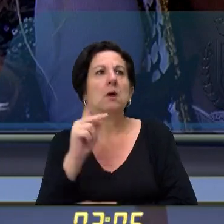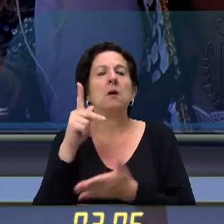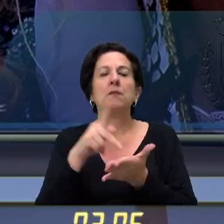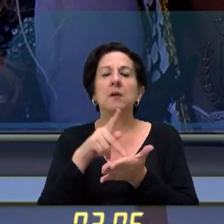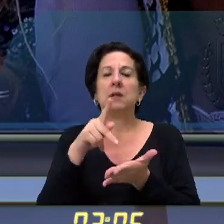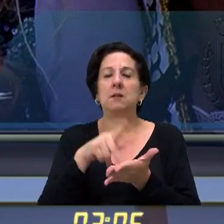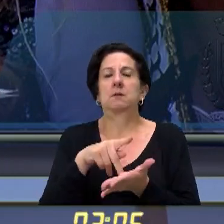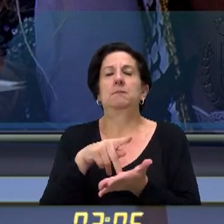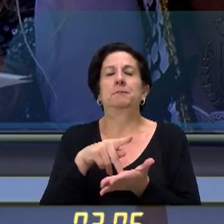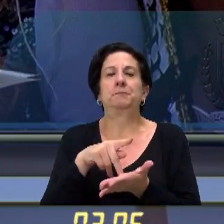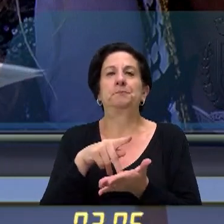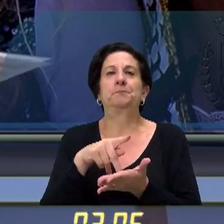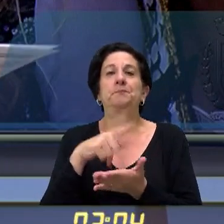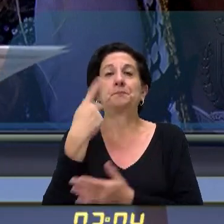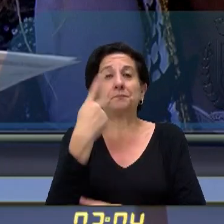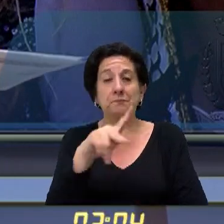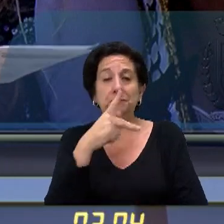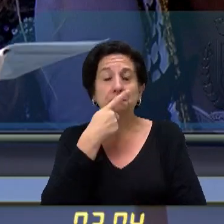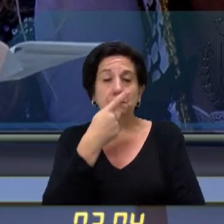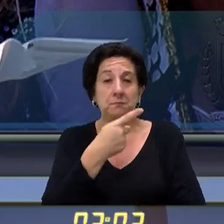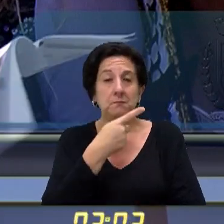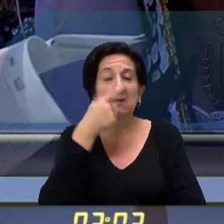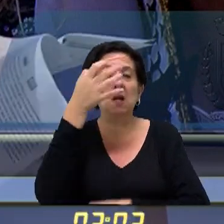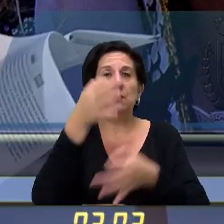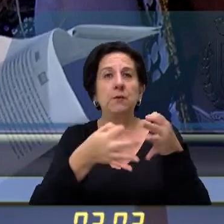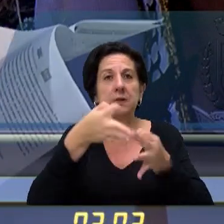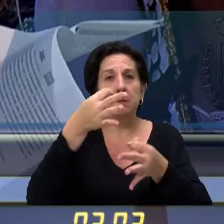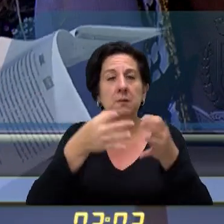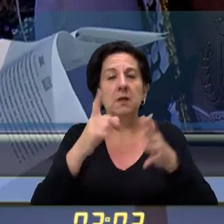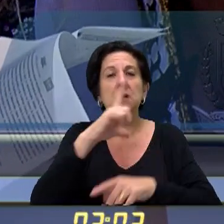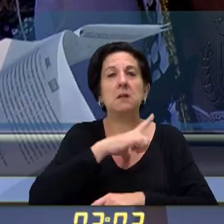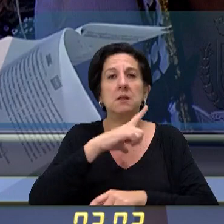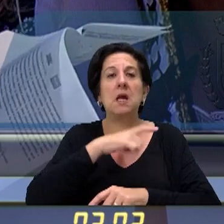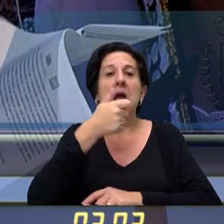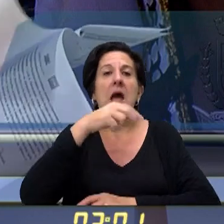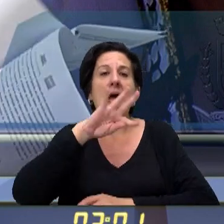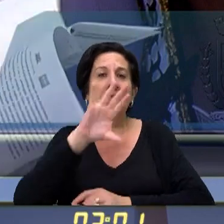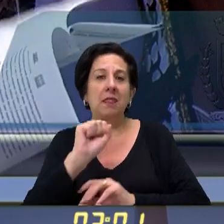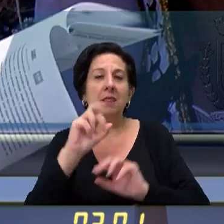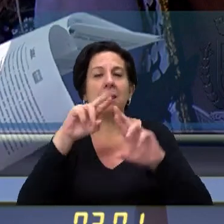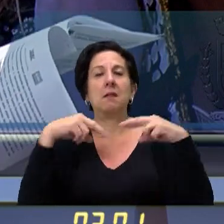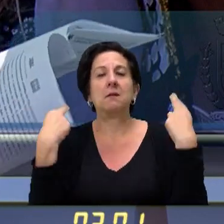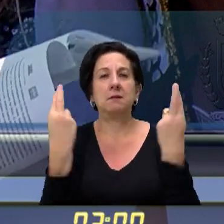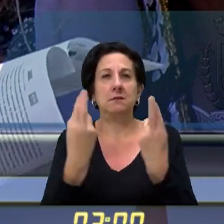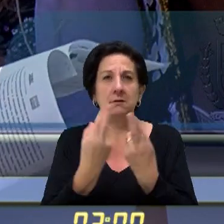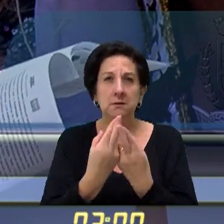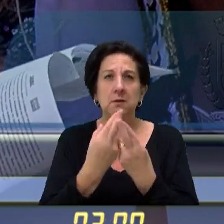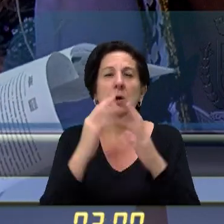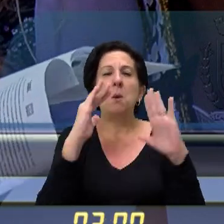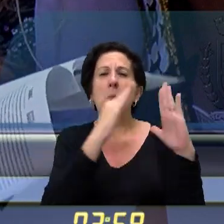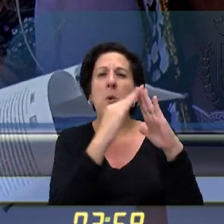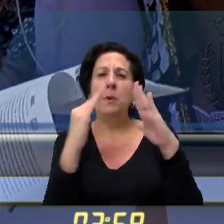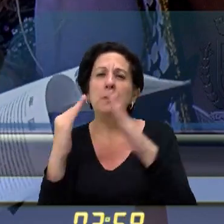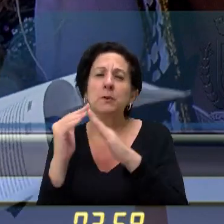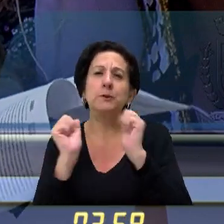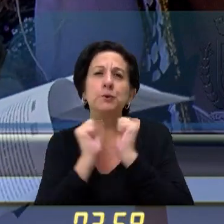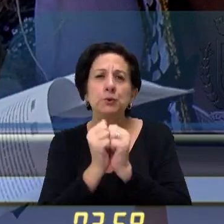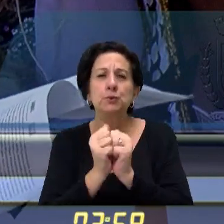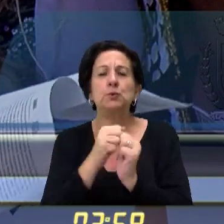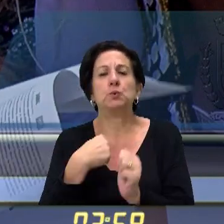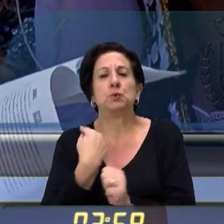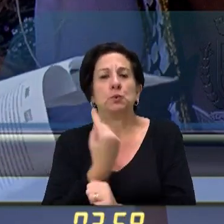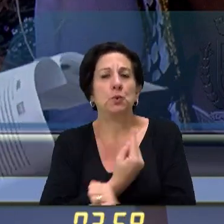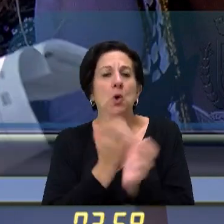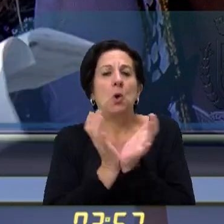dentro da sua fala, justamente aqui nós temos atas de reuniões aqui, que os moradores, juntamente conosco,